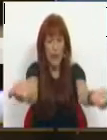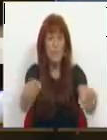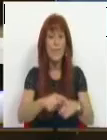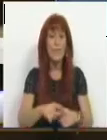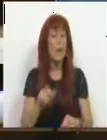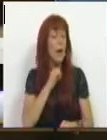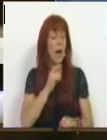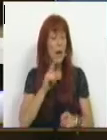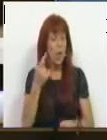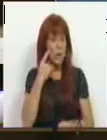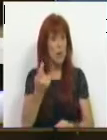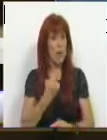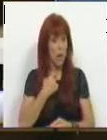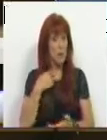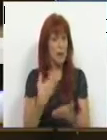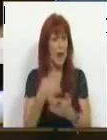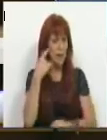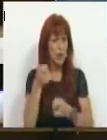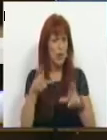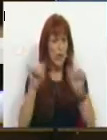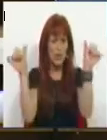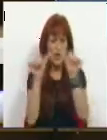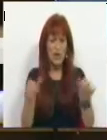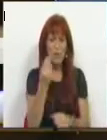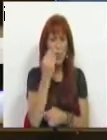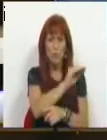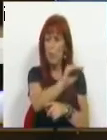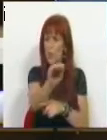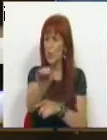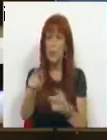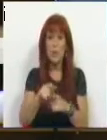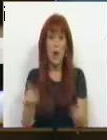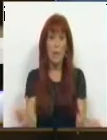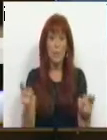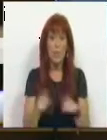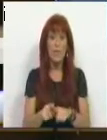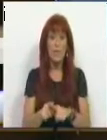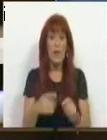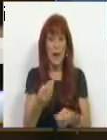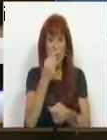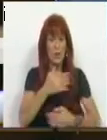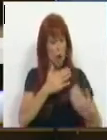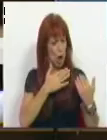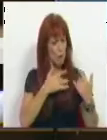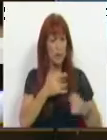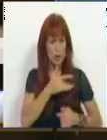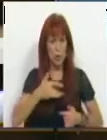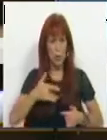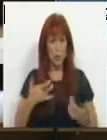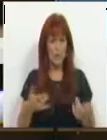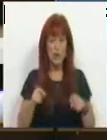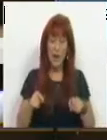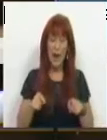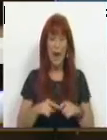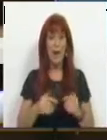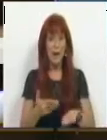Sem descurar a atenção que nos deve merecer a procura de novos sistemas alimentares que promovam hábitos de consumo responsáveis e saudáveis, é